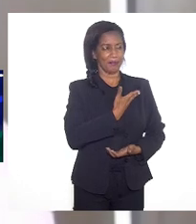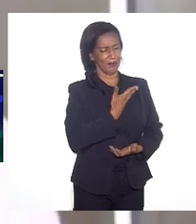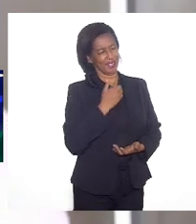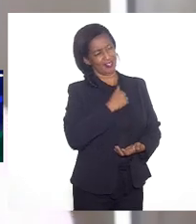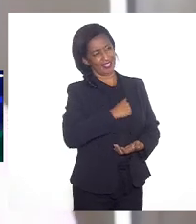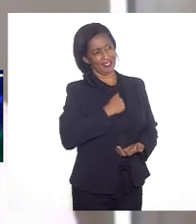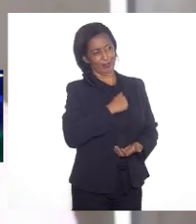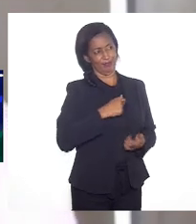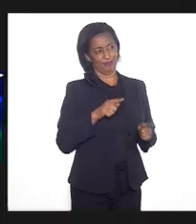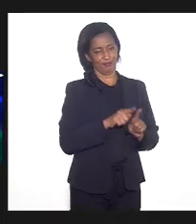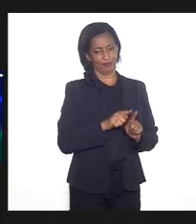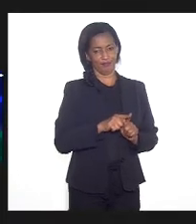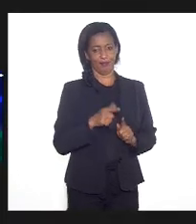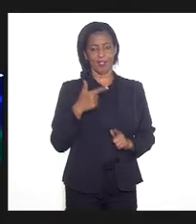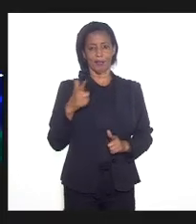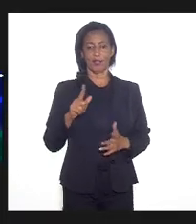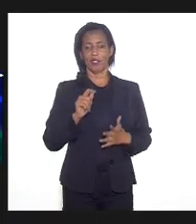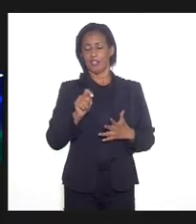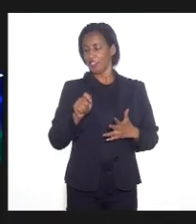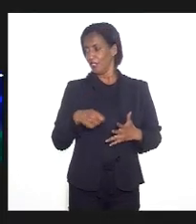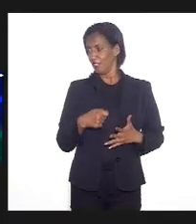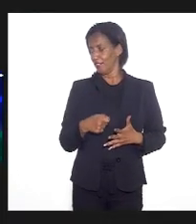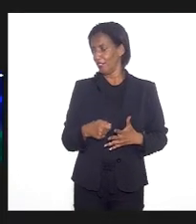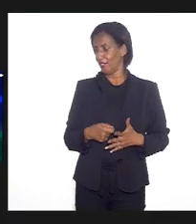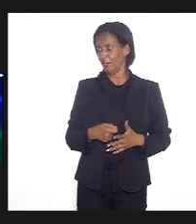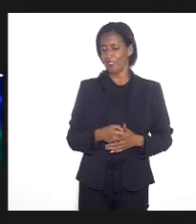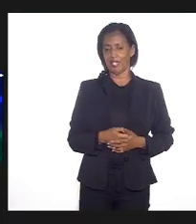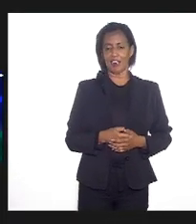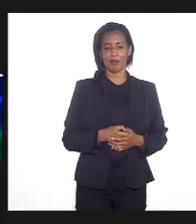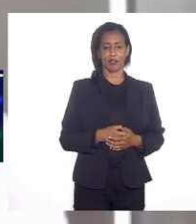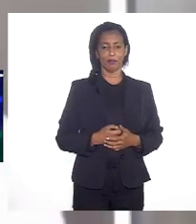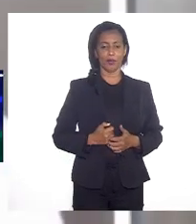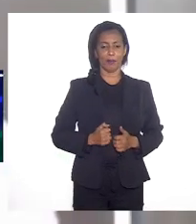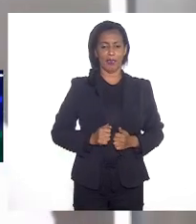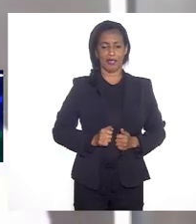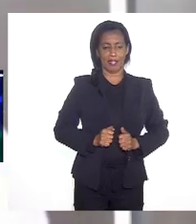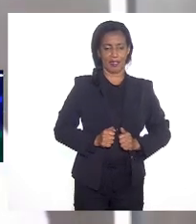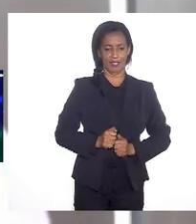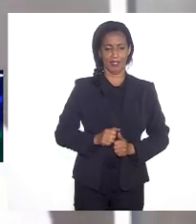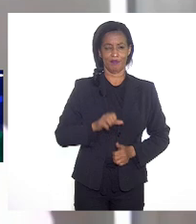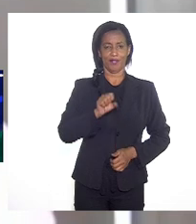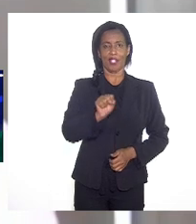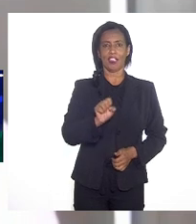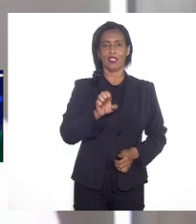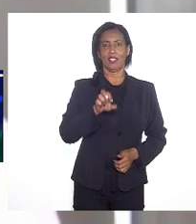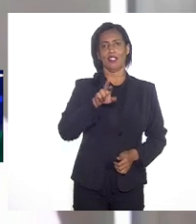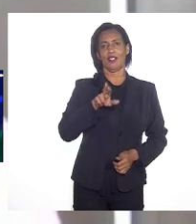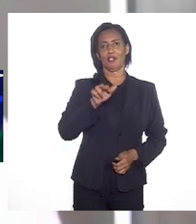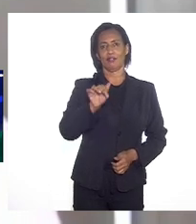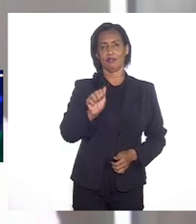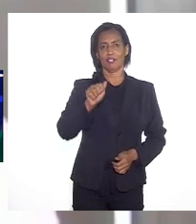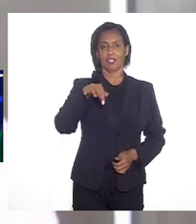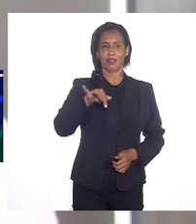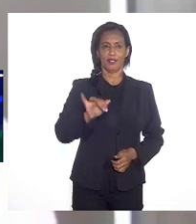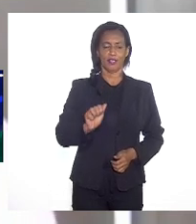também. Próximo inscrito para a declaração de voto é o deputado Flávio Serafini.